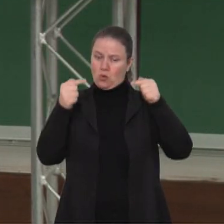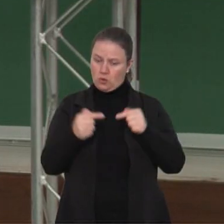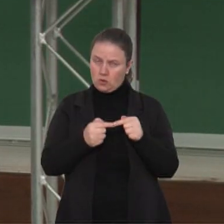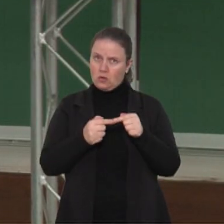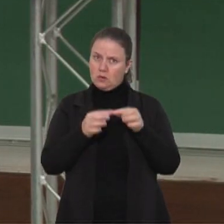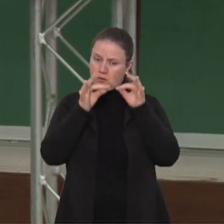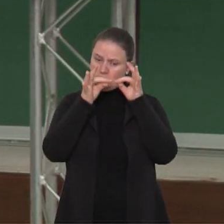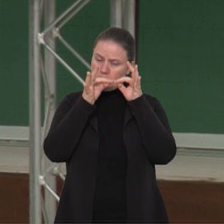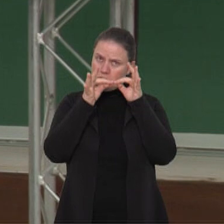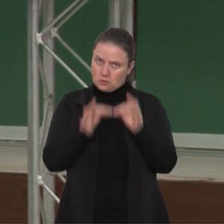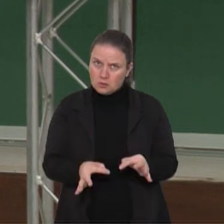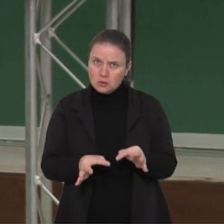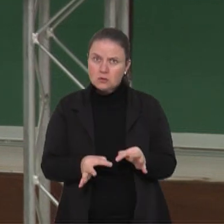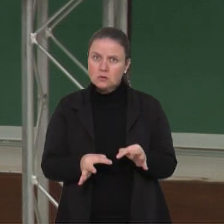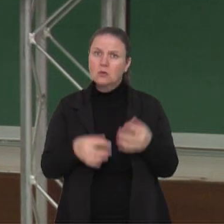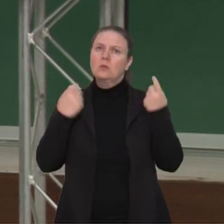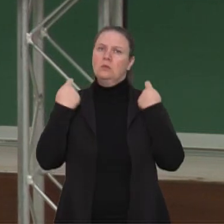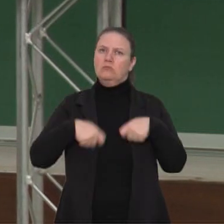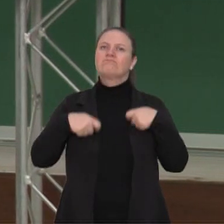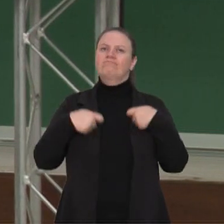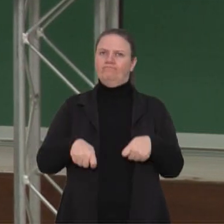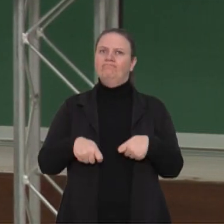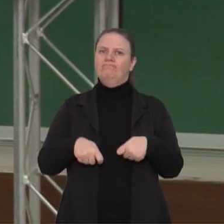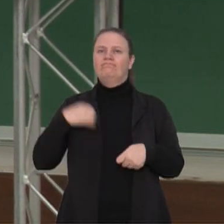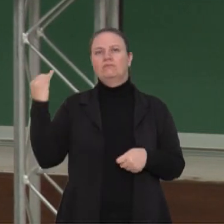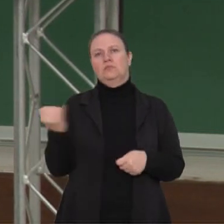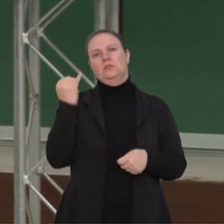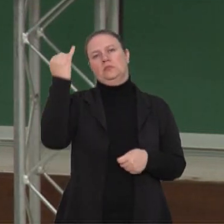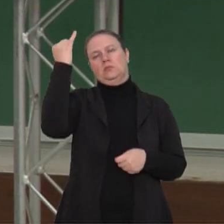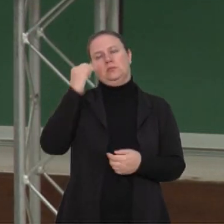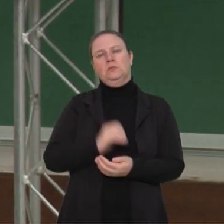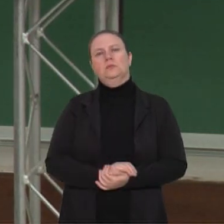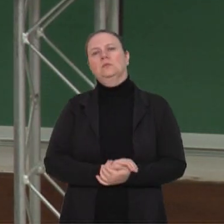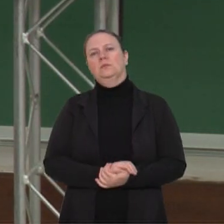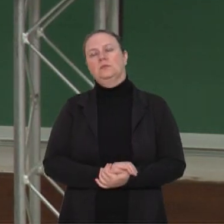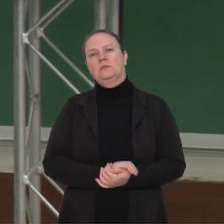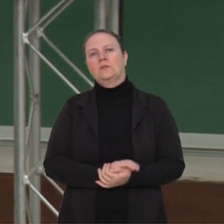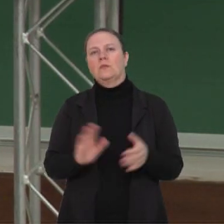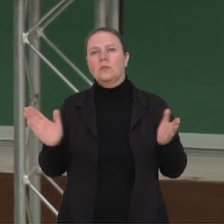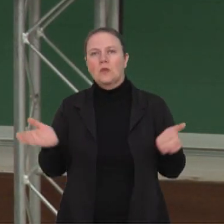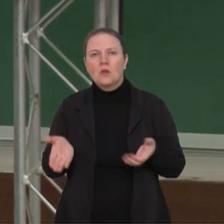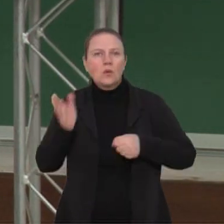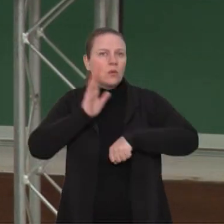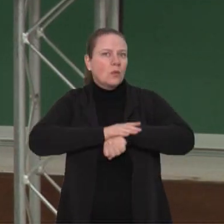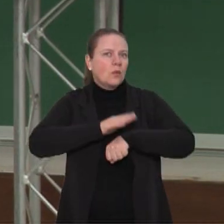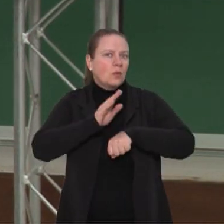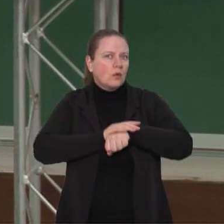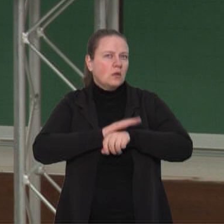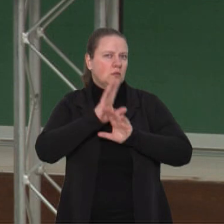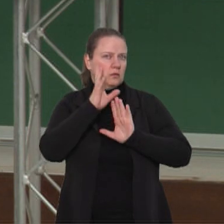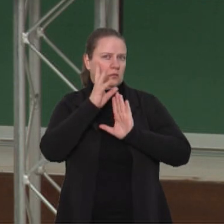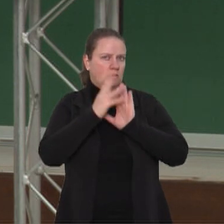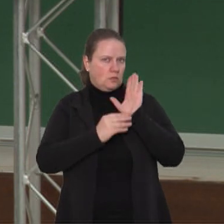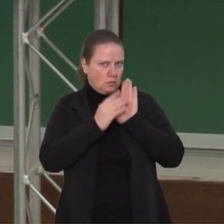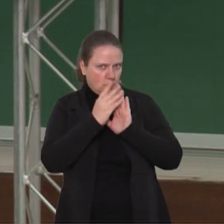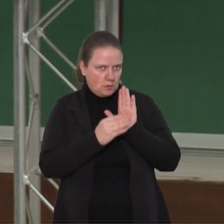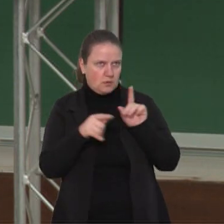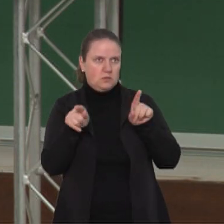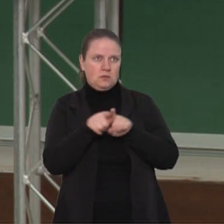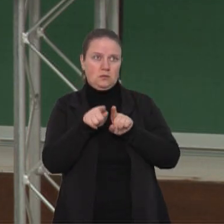se relacionando com a outra. Isso é muito importante. Então, vou deixar um tempo para vocês anotarem esse